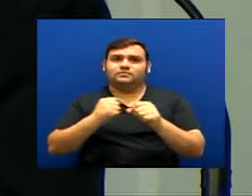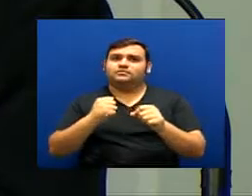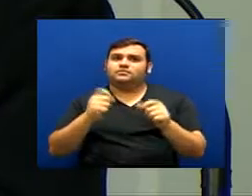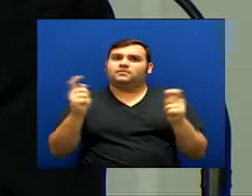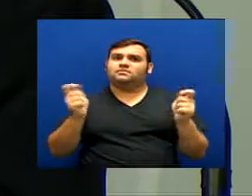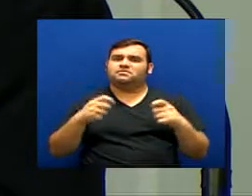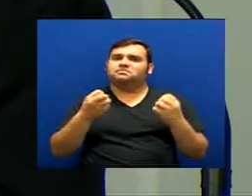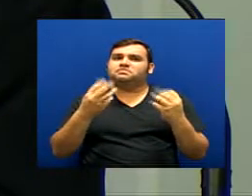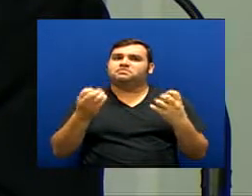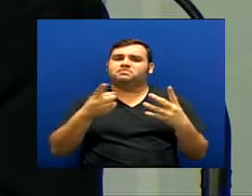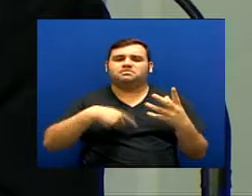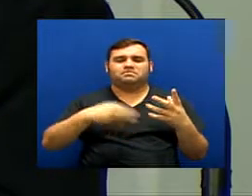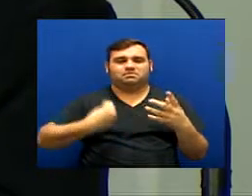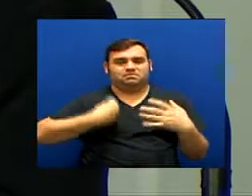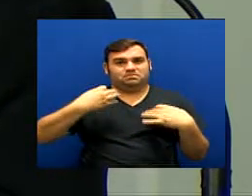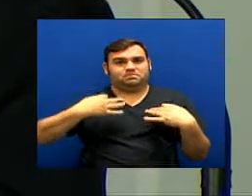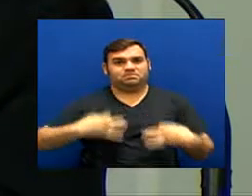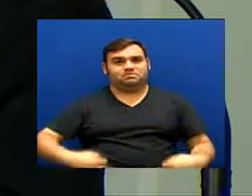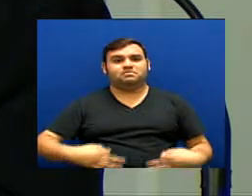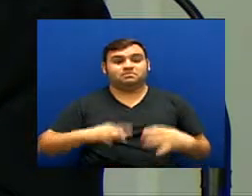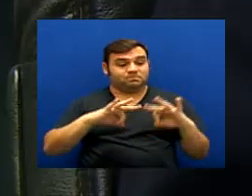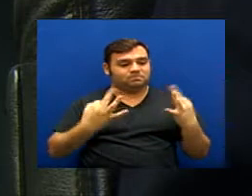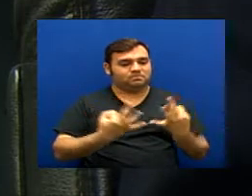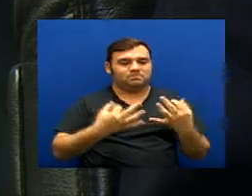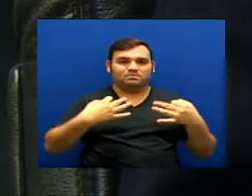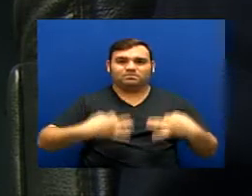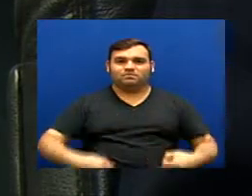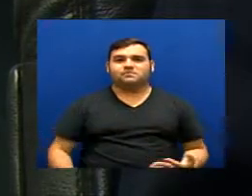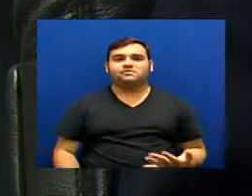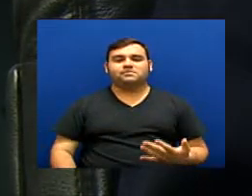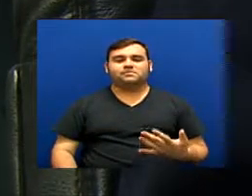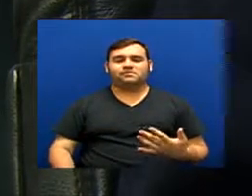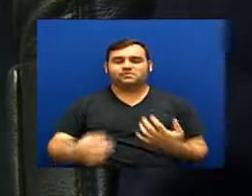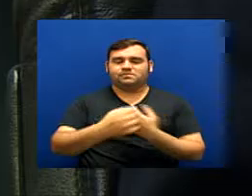de Deus, né? Pessoas escolhidas